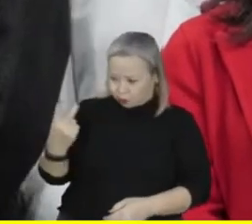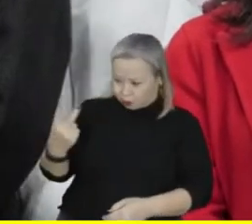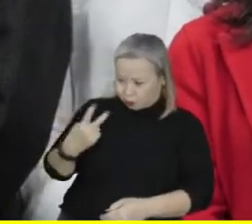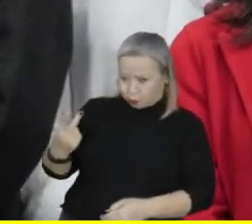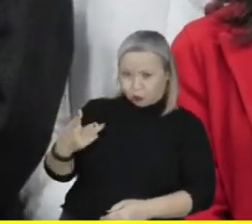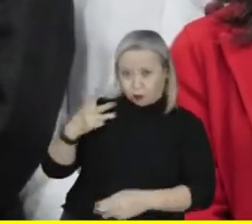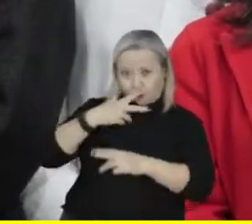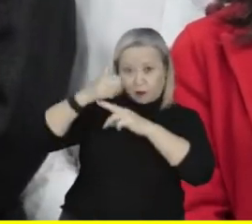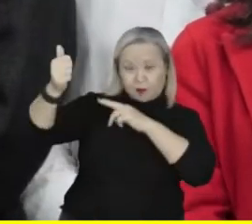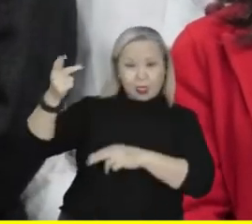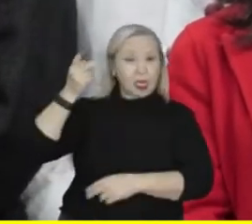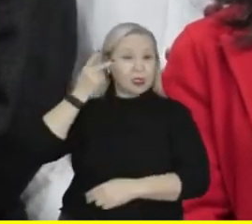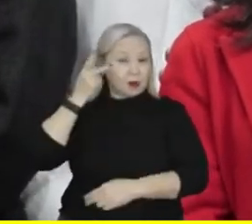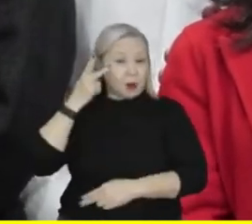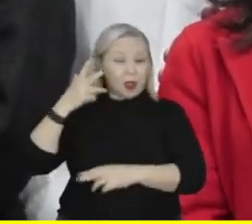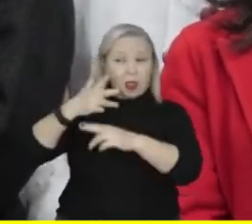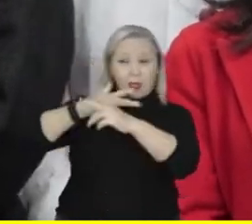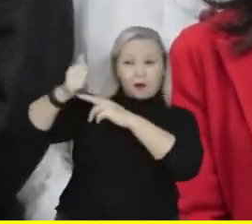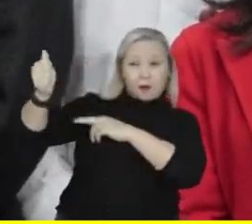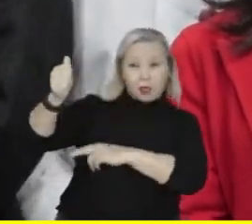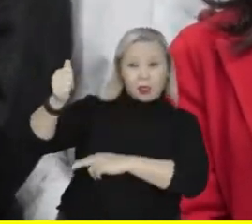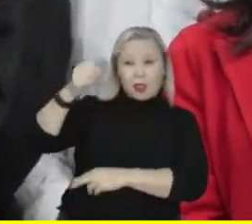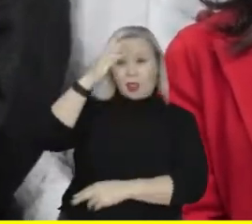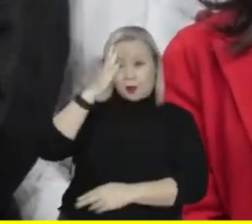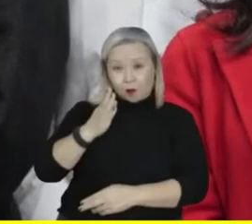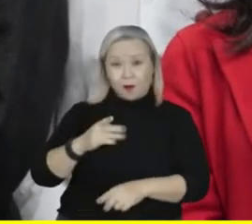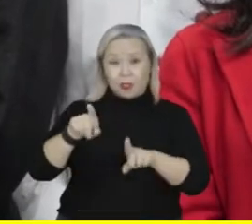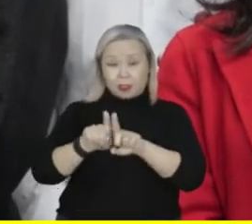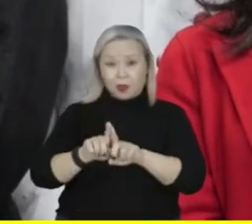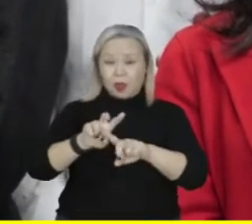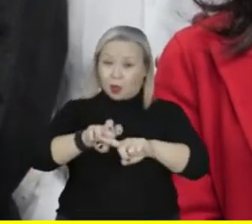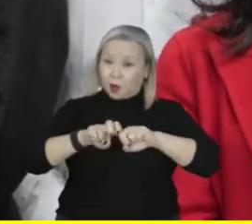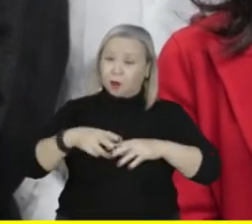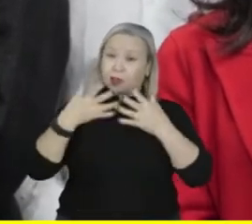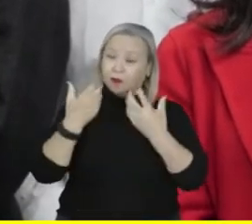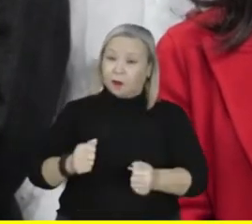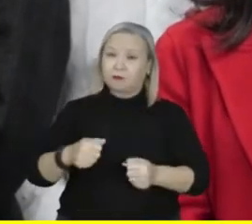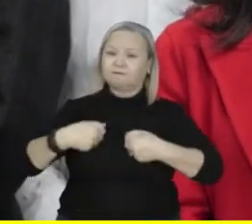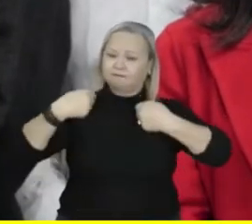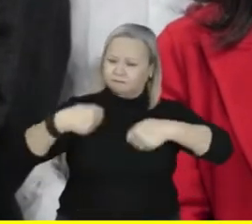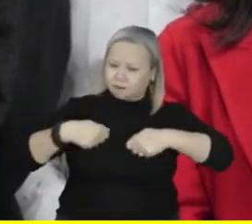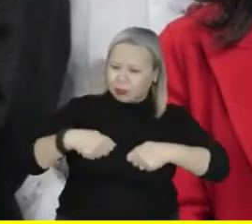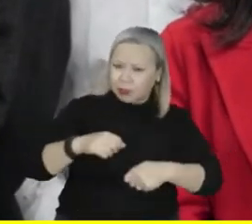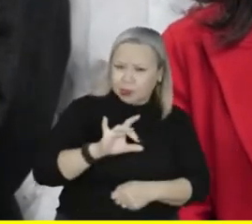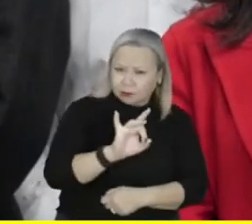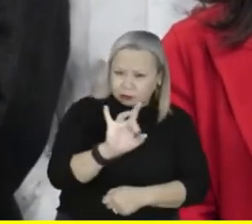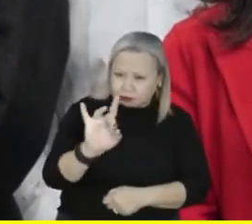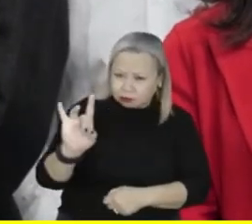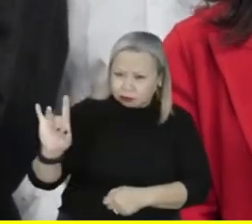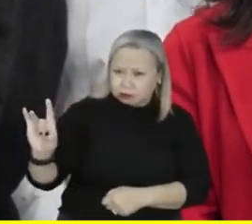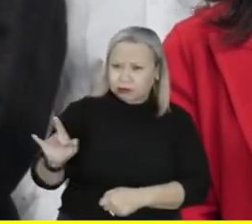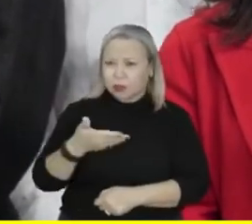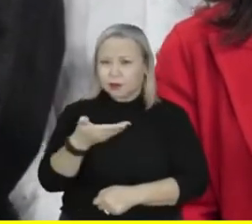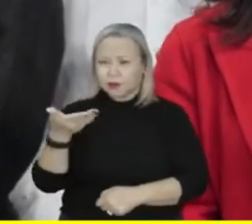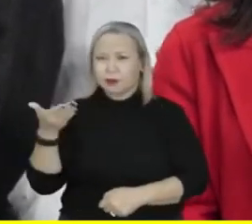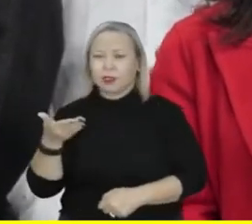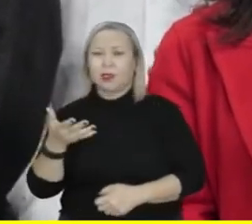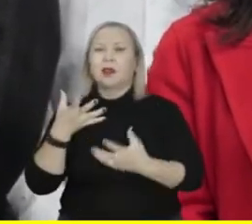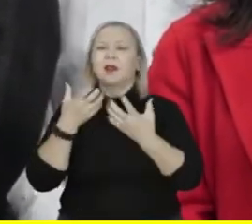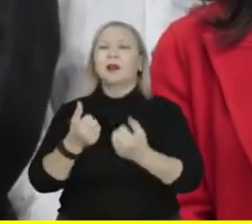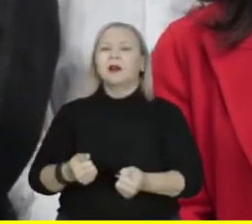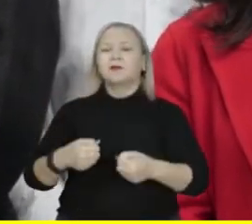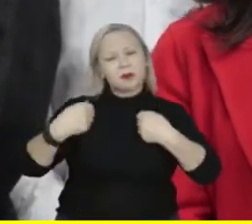Paulo e vamos ganhar o Brasil por isso que nós vamos precisar de vocês o que que nós vamos precisar de vocês